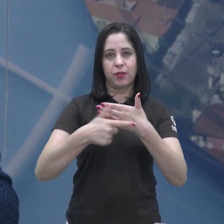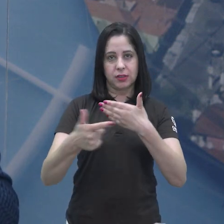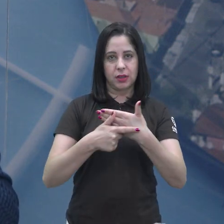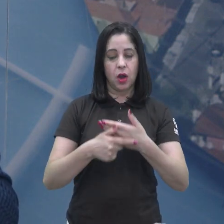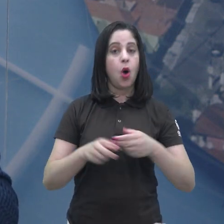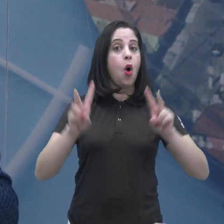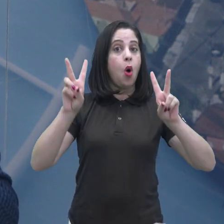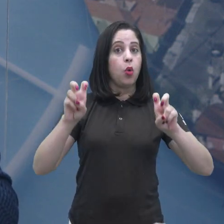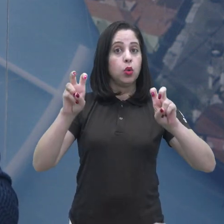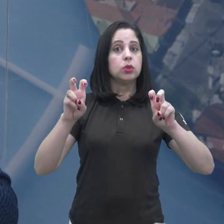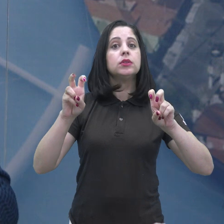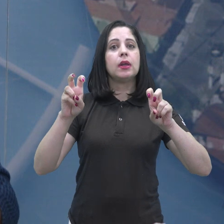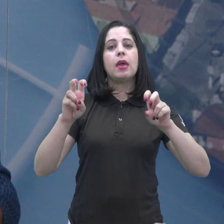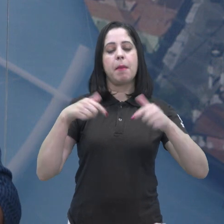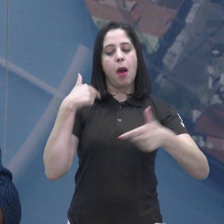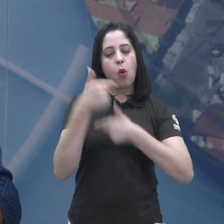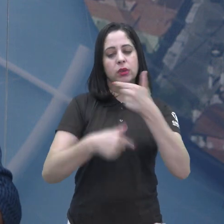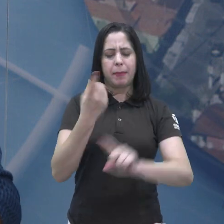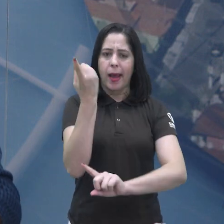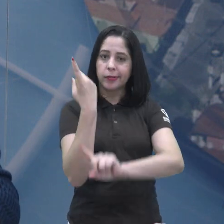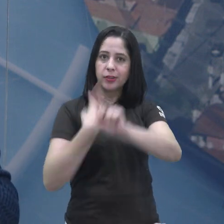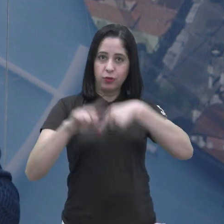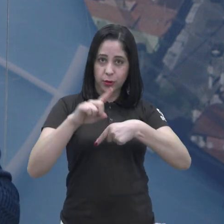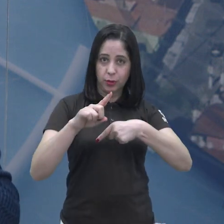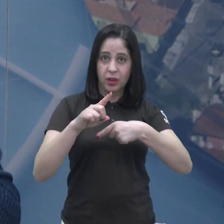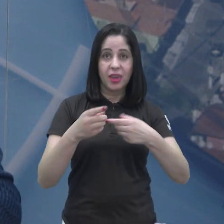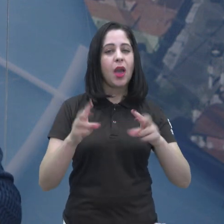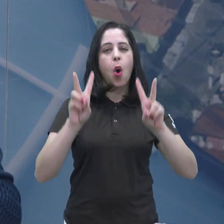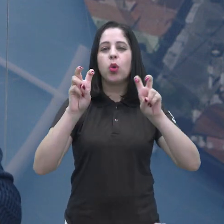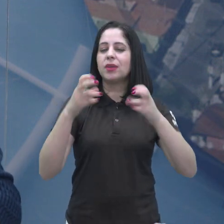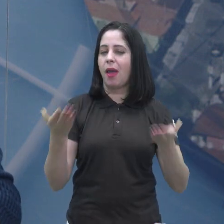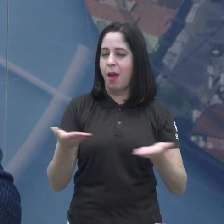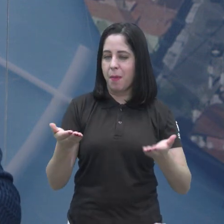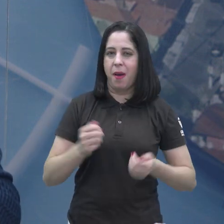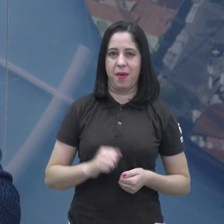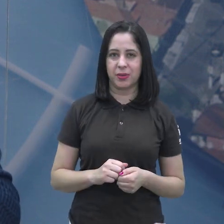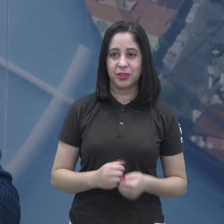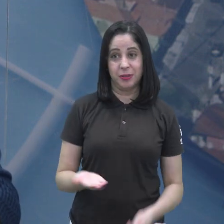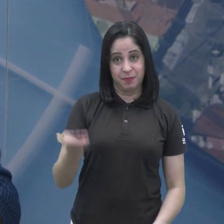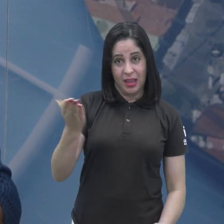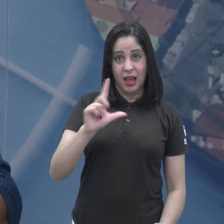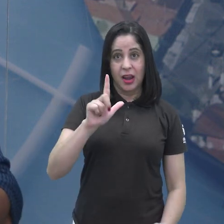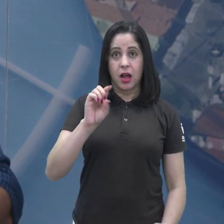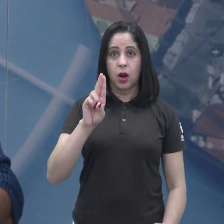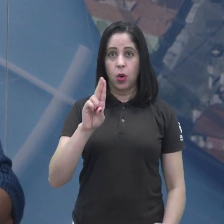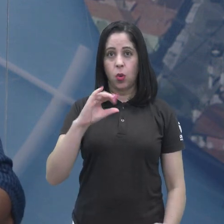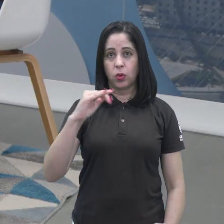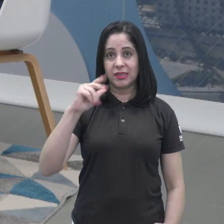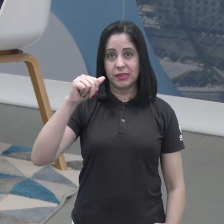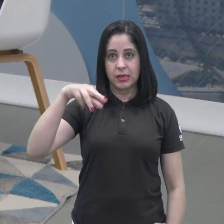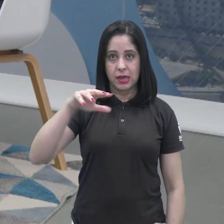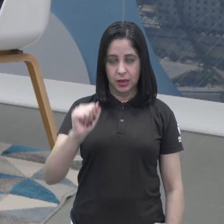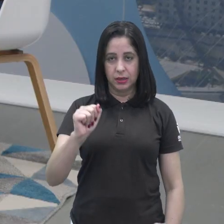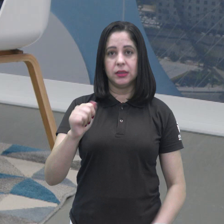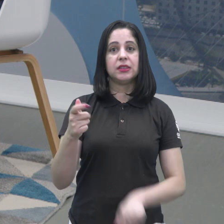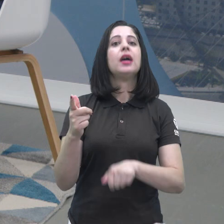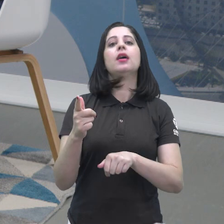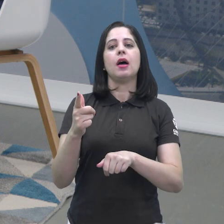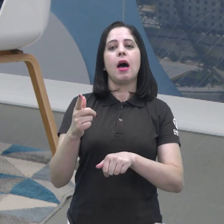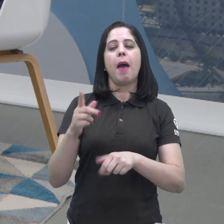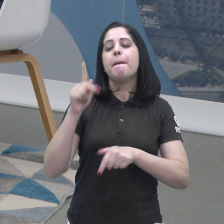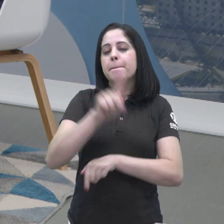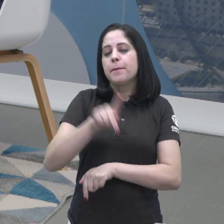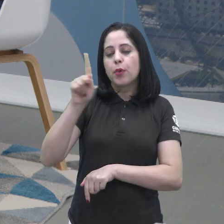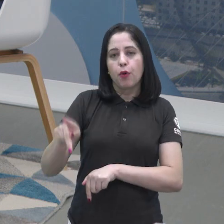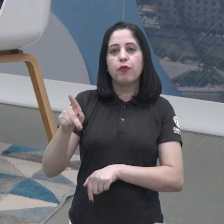tema do Diálogos da Cidade de hoje. Para isso, a gente recebe no estúdio a Luciana Aparecida dos Santos, docente na área de